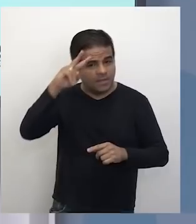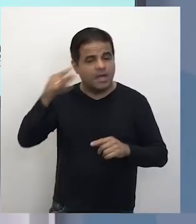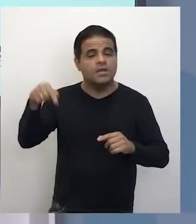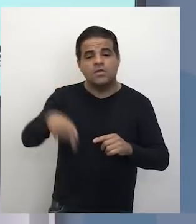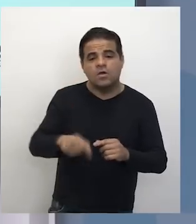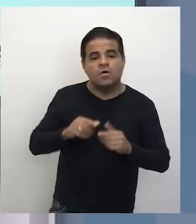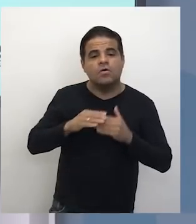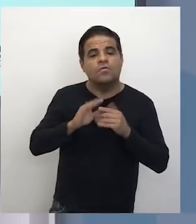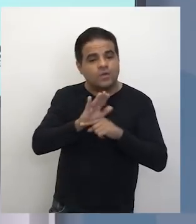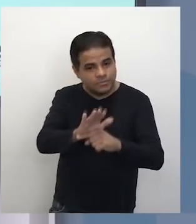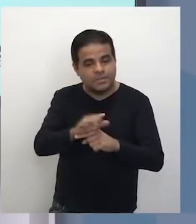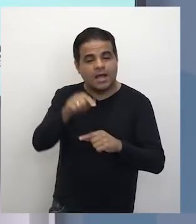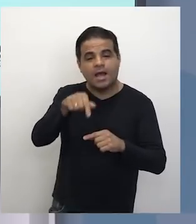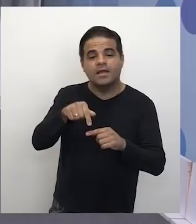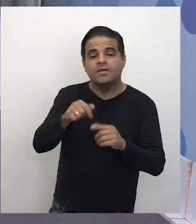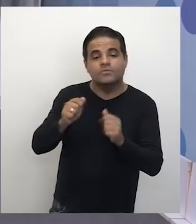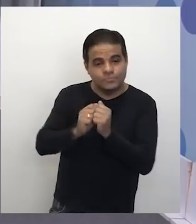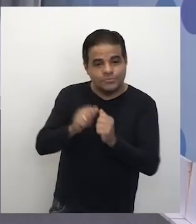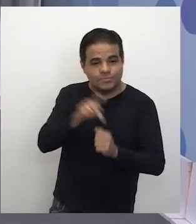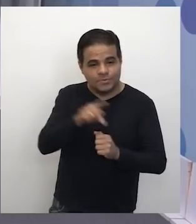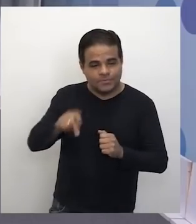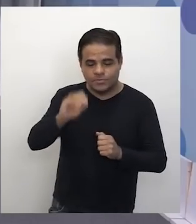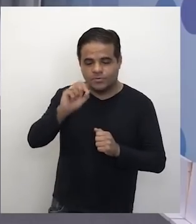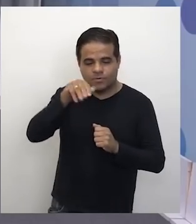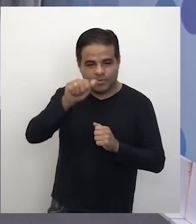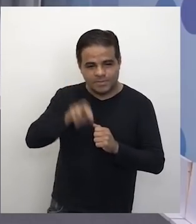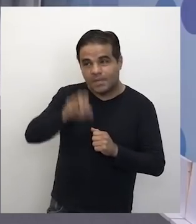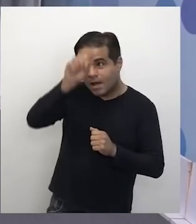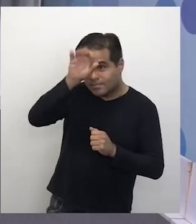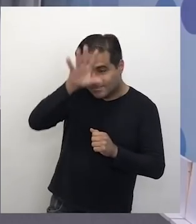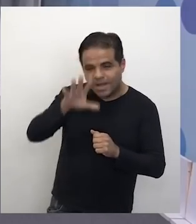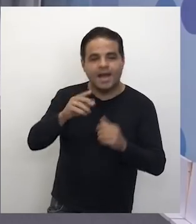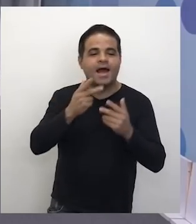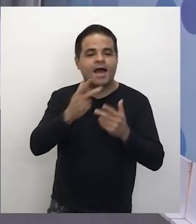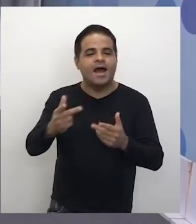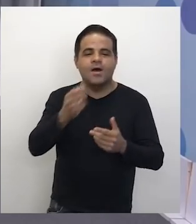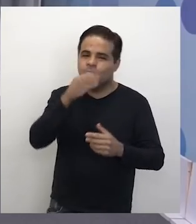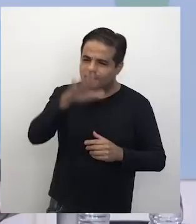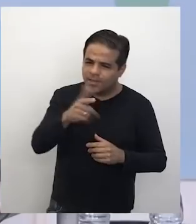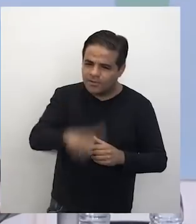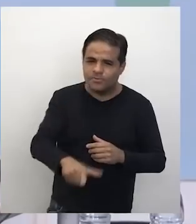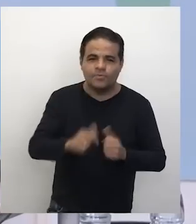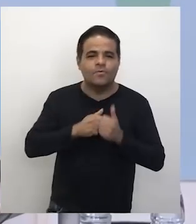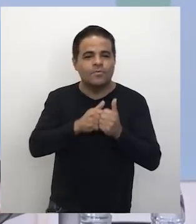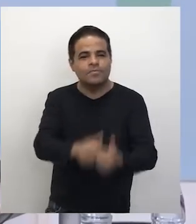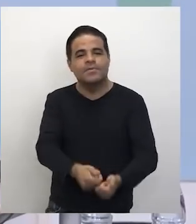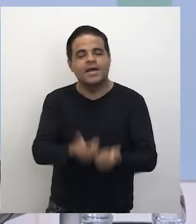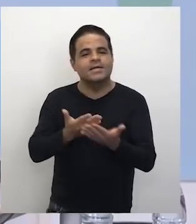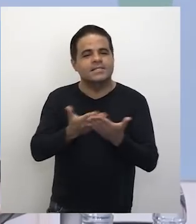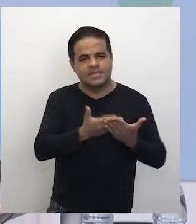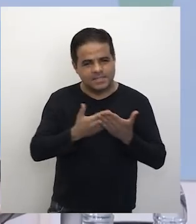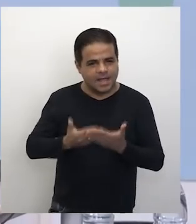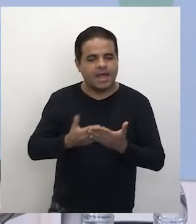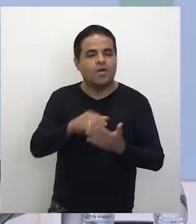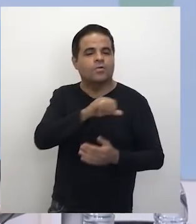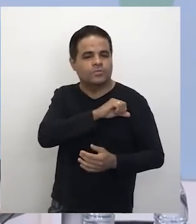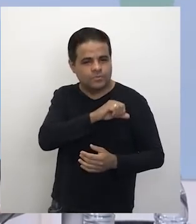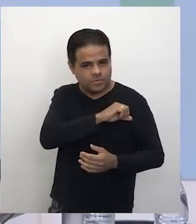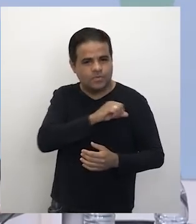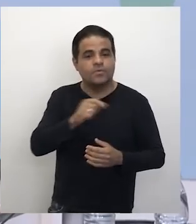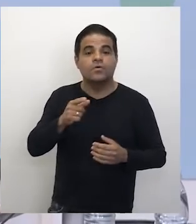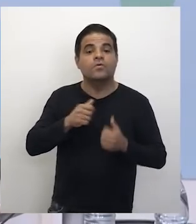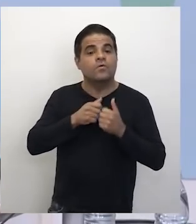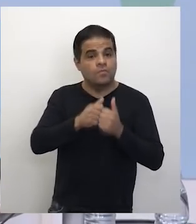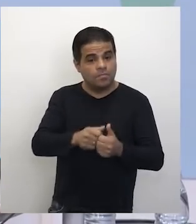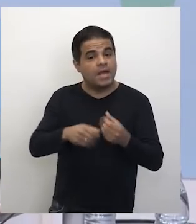aqui na companhia do professor Osmar. Boa tarde, Osmar. Boa tarde, Viviane. Boa tarde a todos que nos acompanham. Mais uma aula de matemática aqui no ano do ensino fundamental. Vou